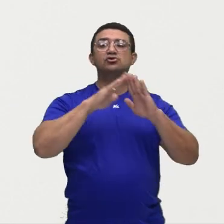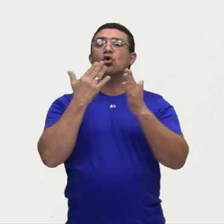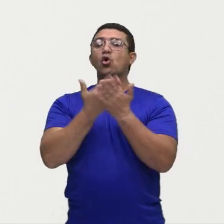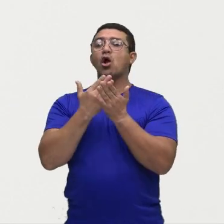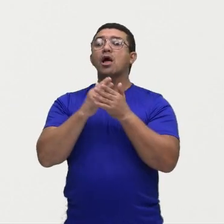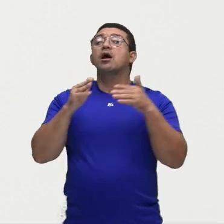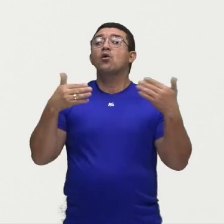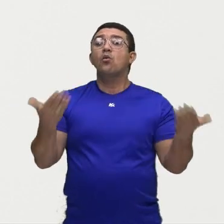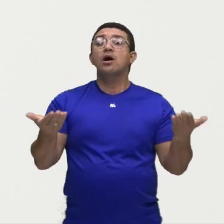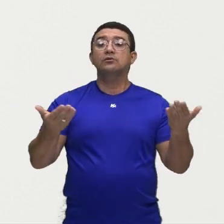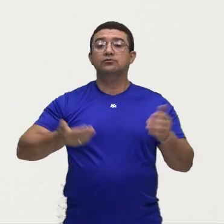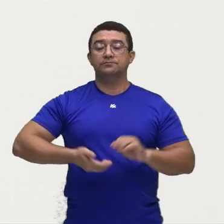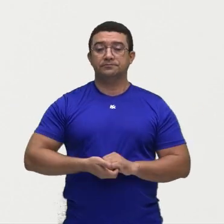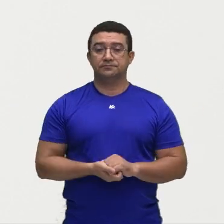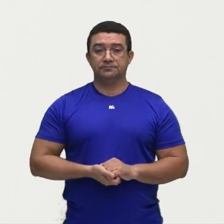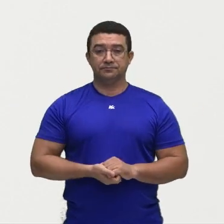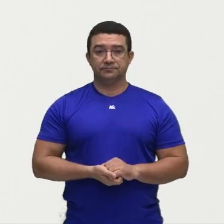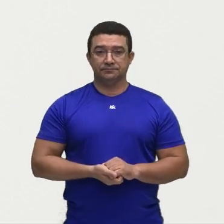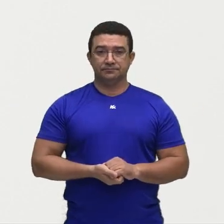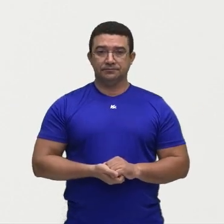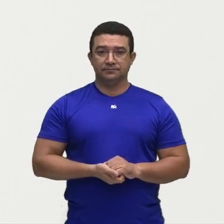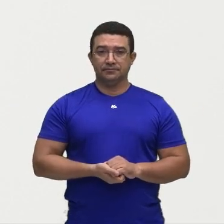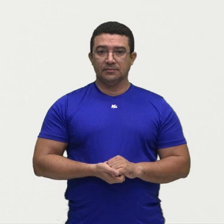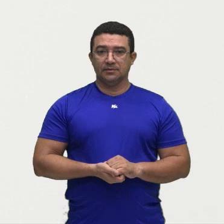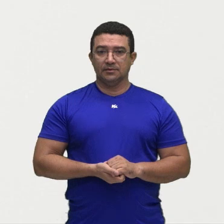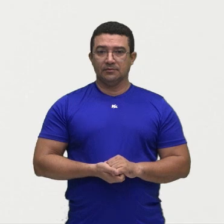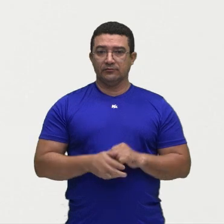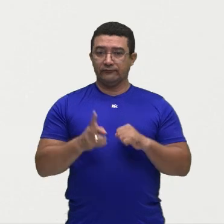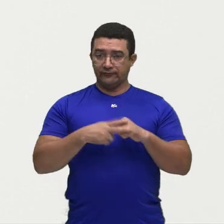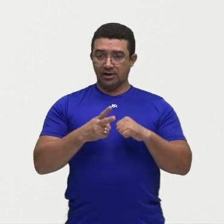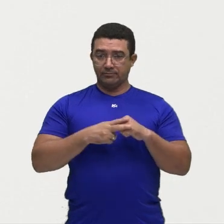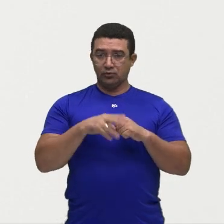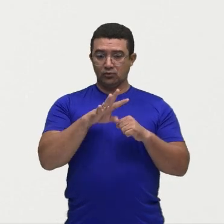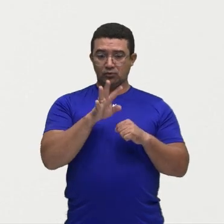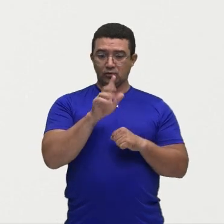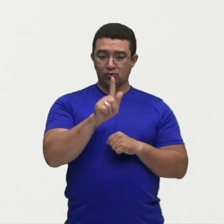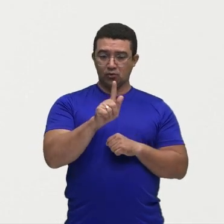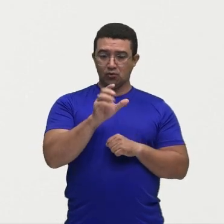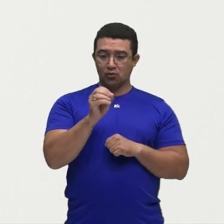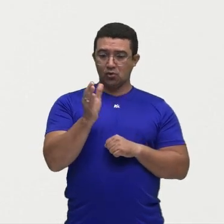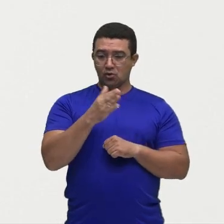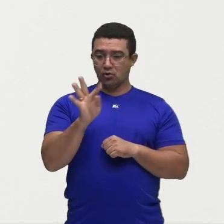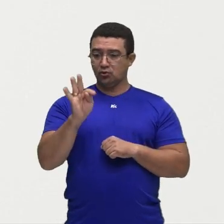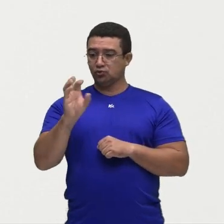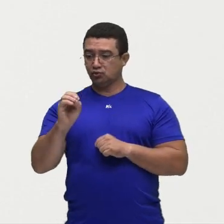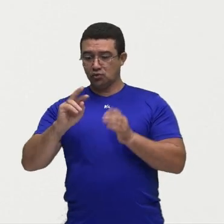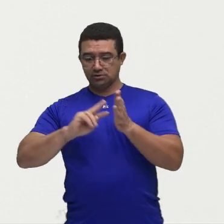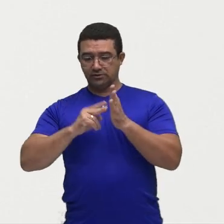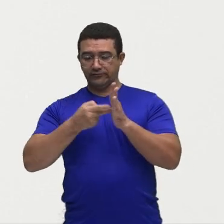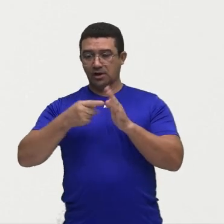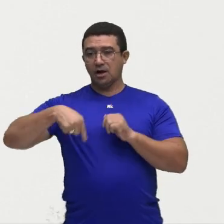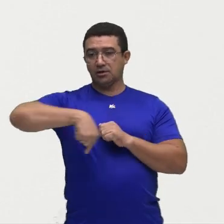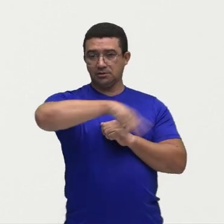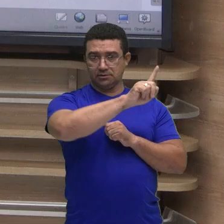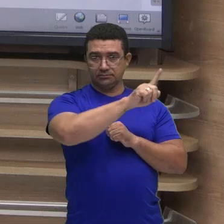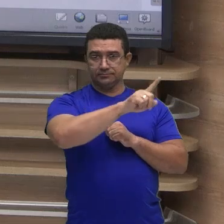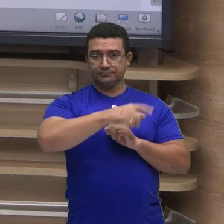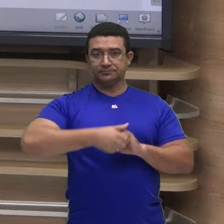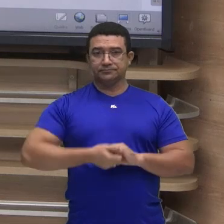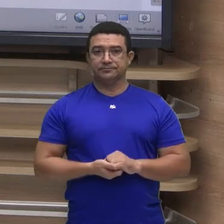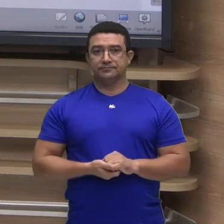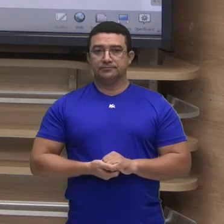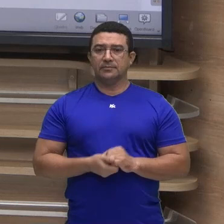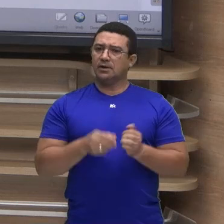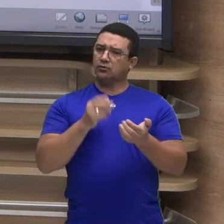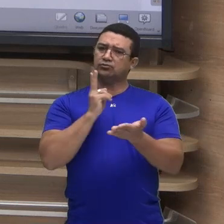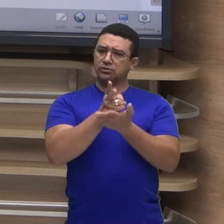complemento aí dessa pergunta. Então, o verbo aí, no caso, é o go to, que é o verbo ir para. Go to. Tudo bem? Sempre essa